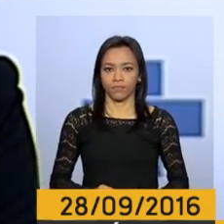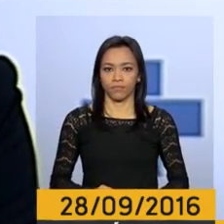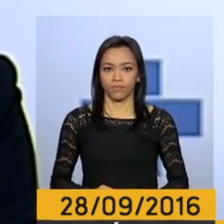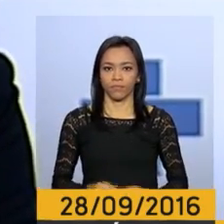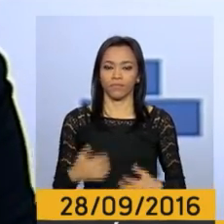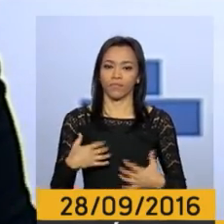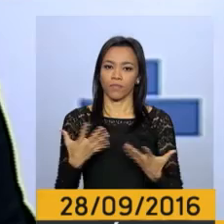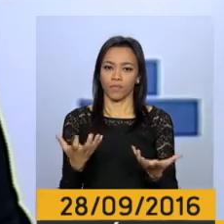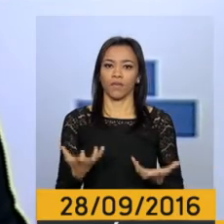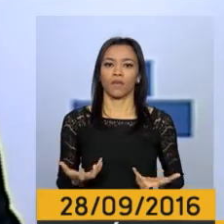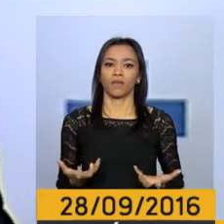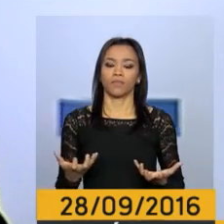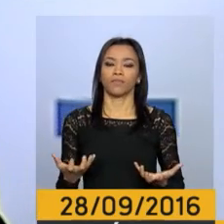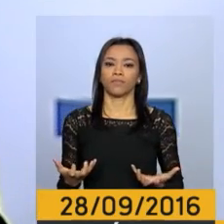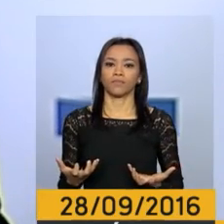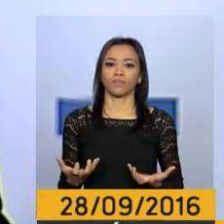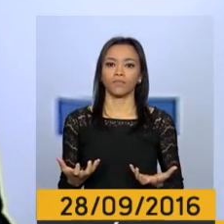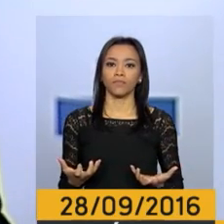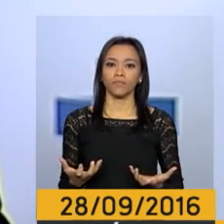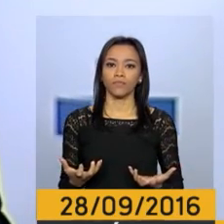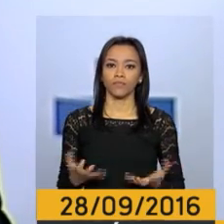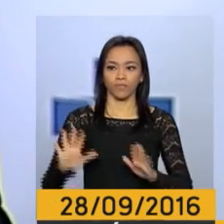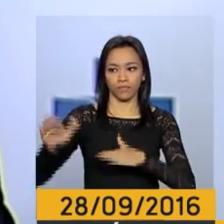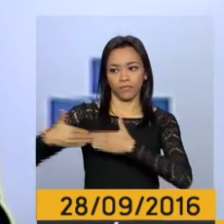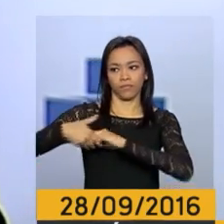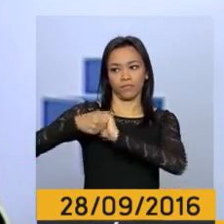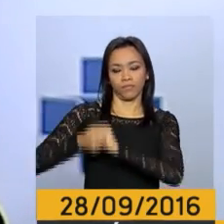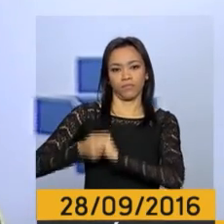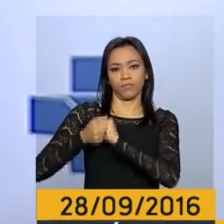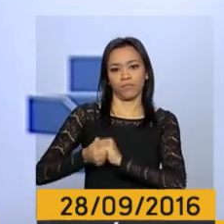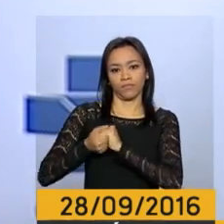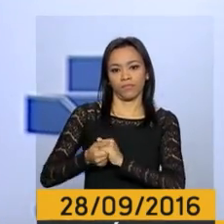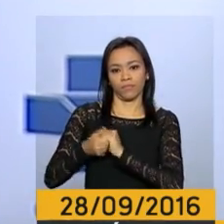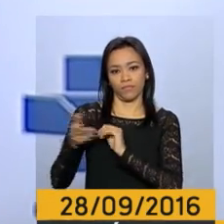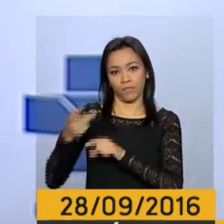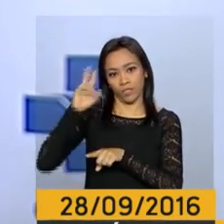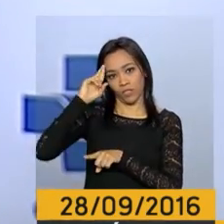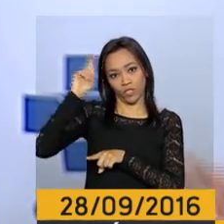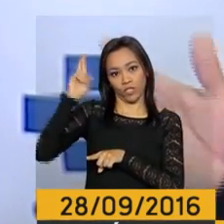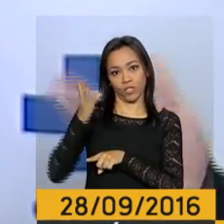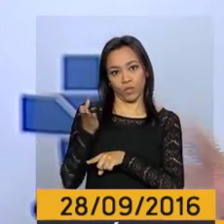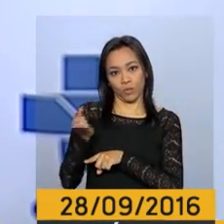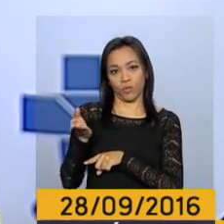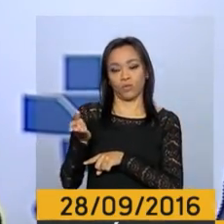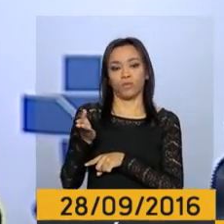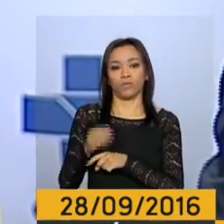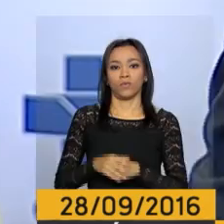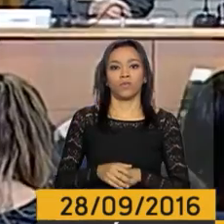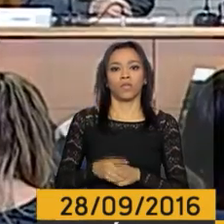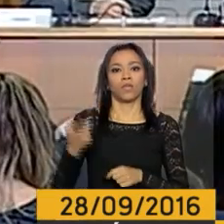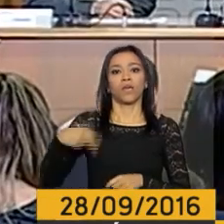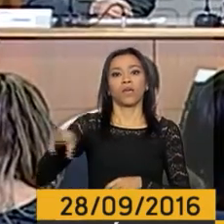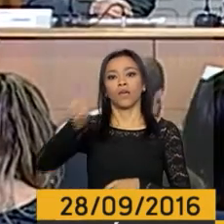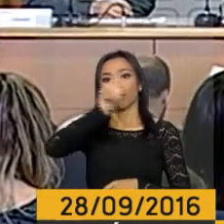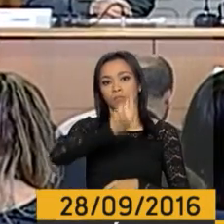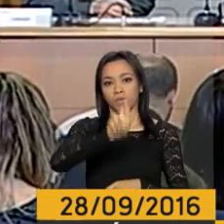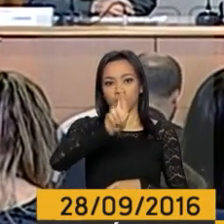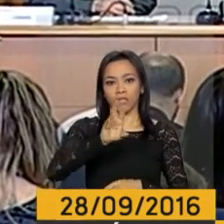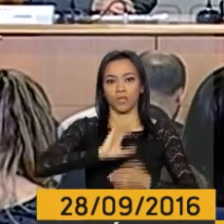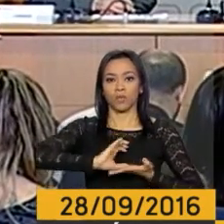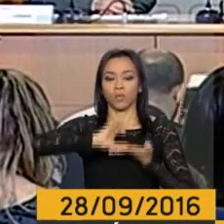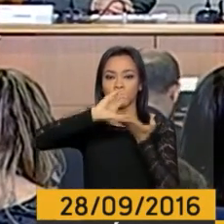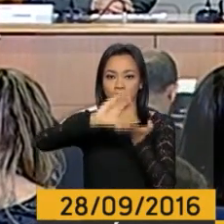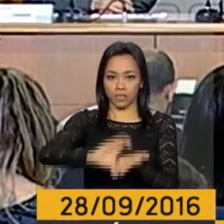quero saudar o jorge viana o diretor da unaids o representante do conselho